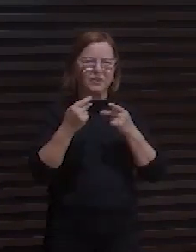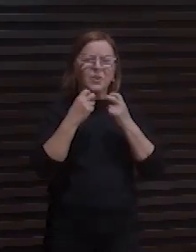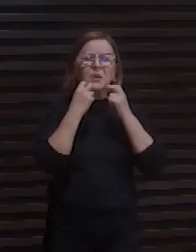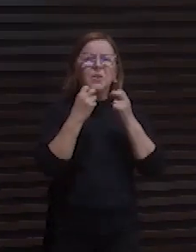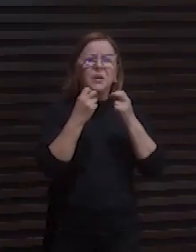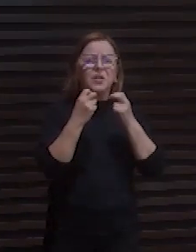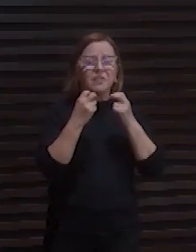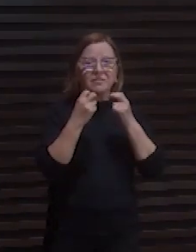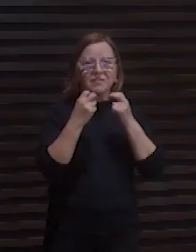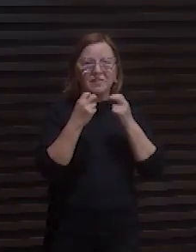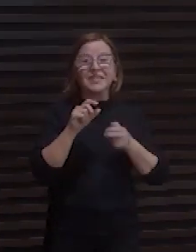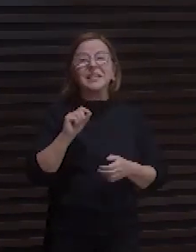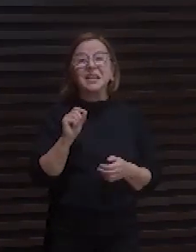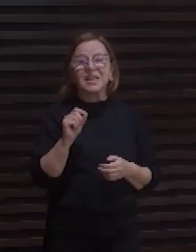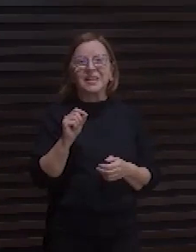quem?